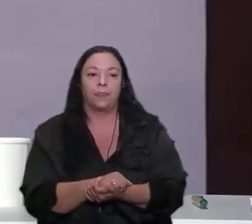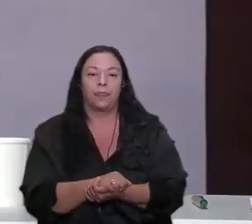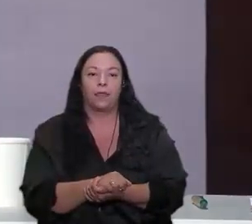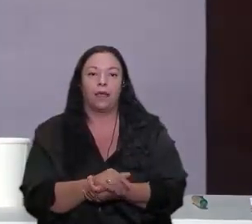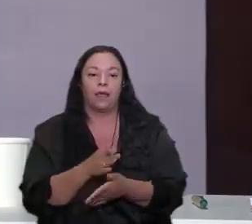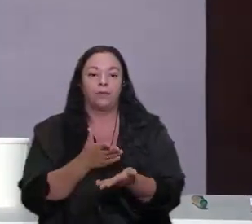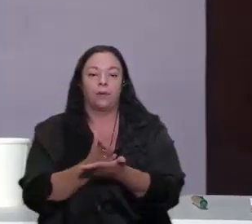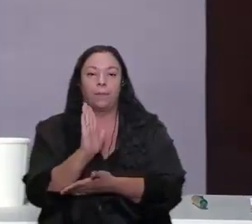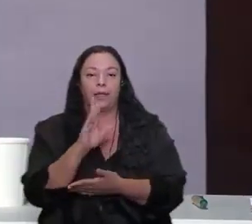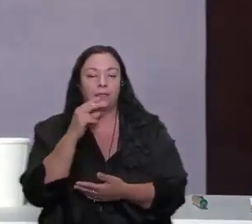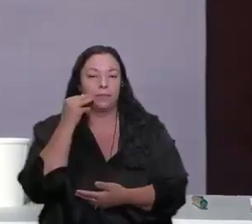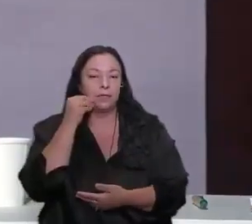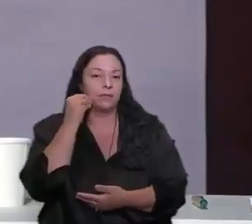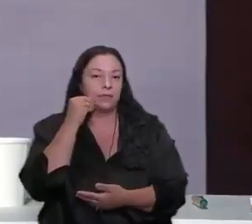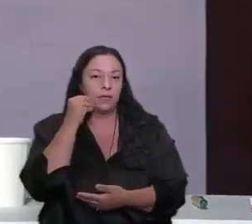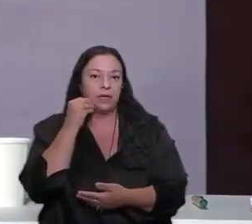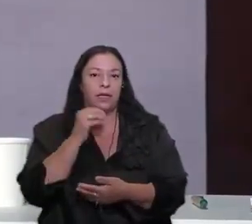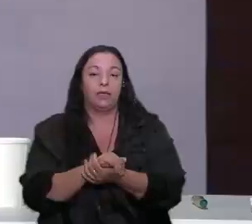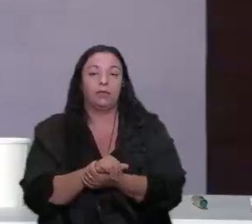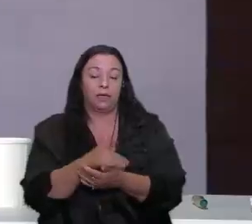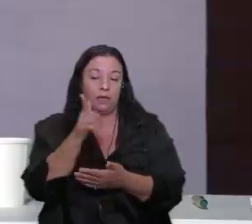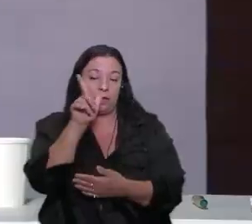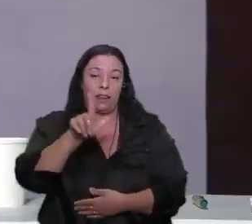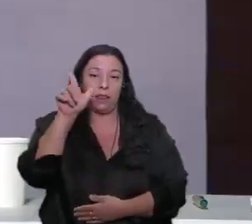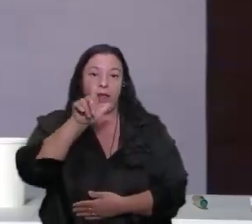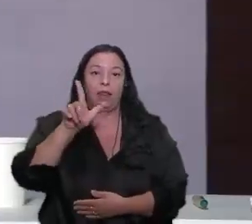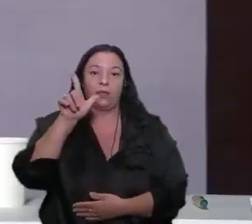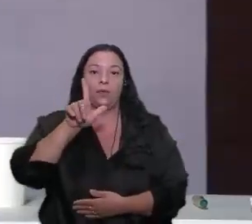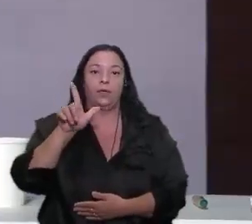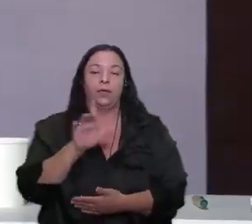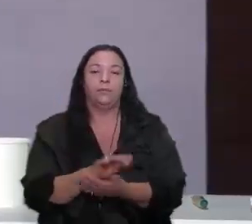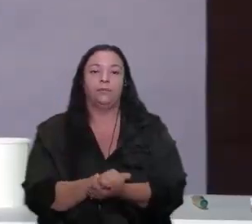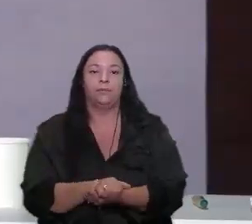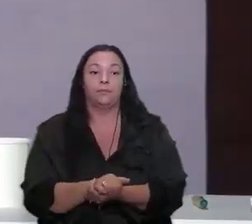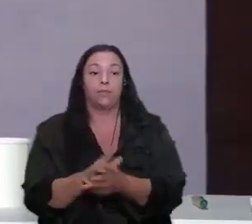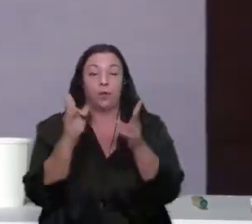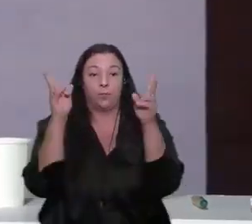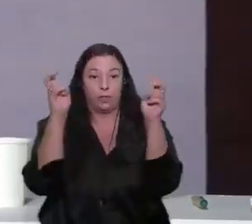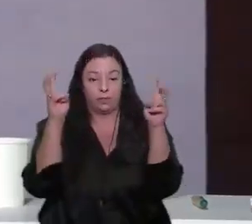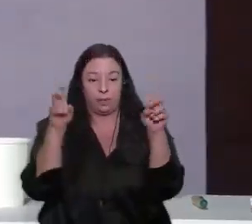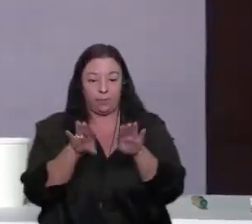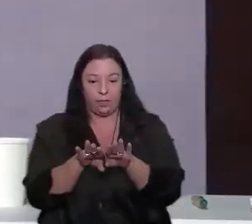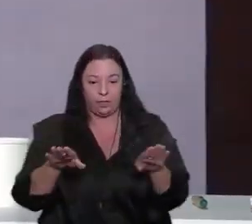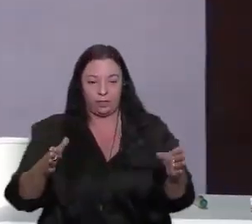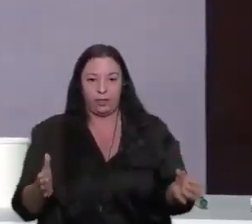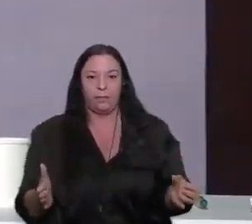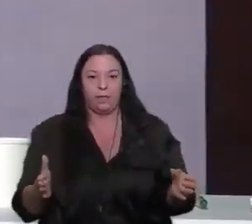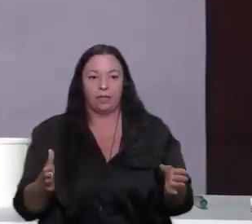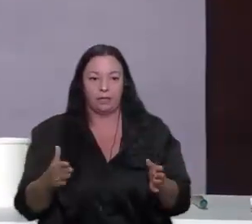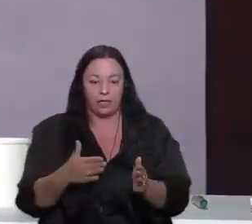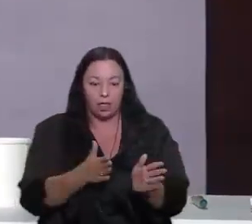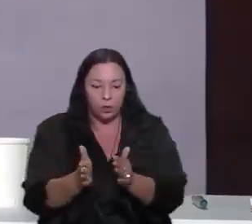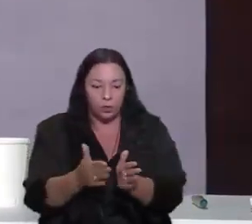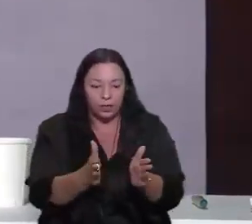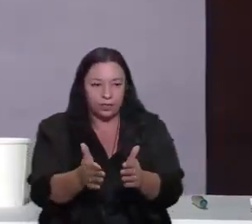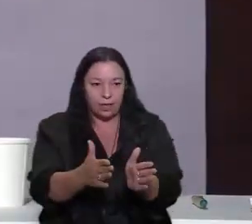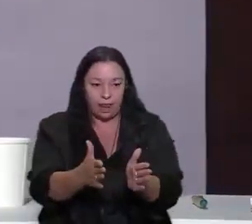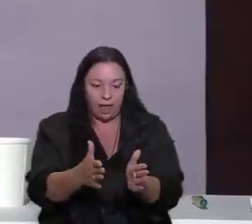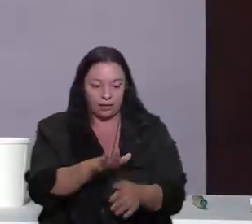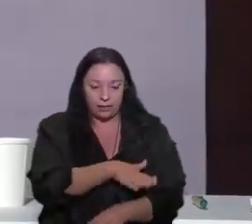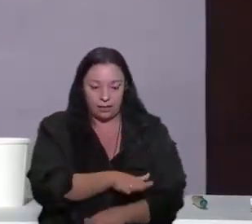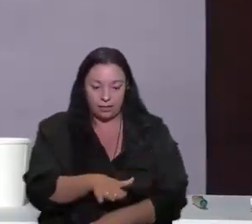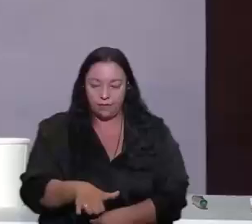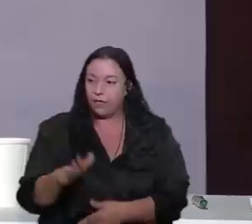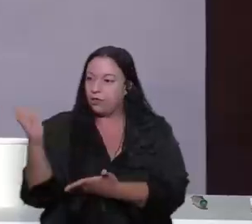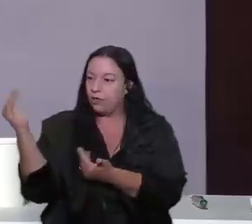a mesma experiência do que a literatura. Então, como o tema da nossa mesa é sobre encruzilhada nas infâncias e juventude, a gente vai